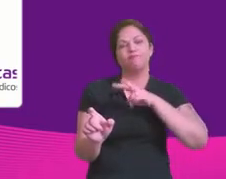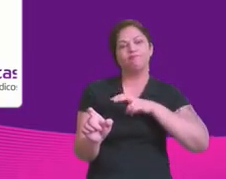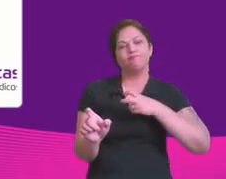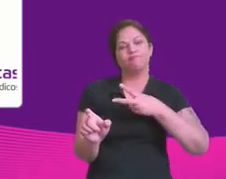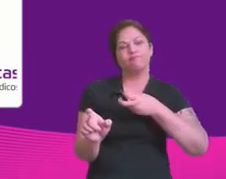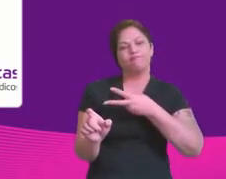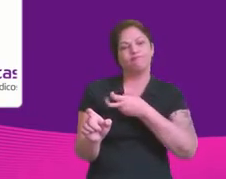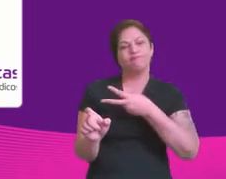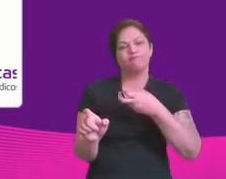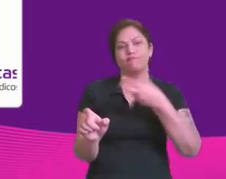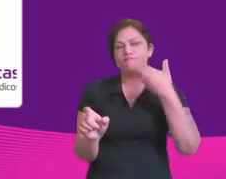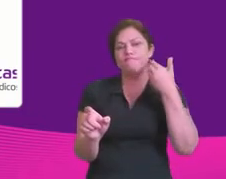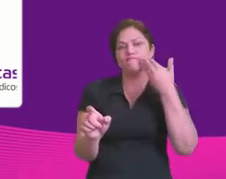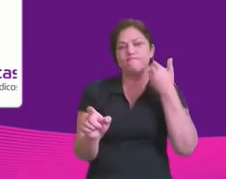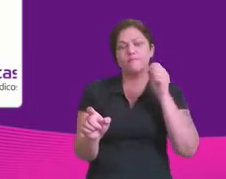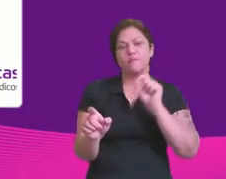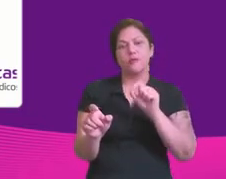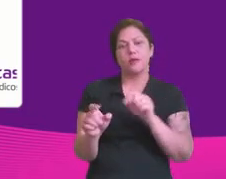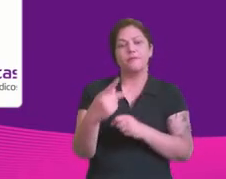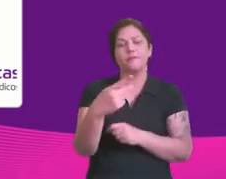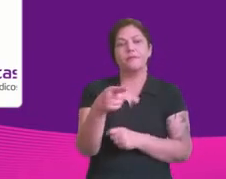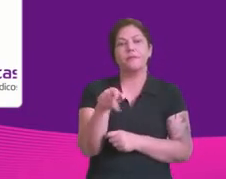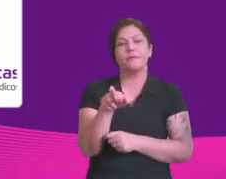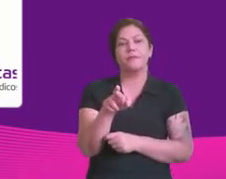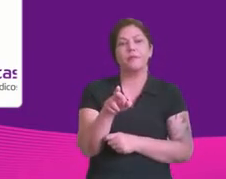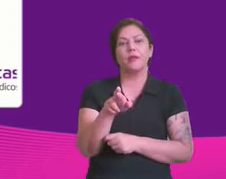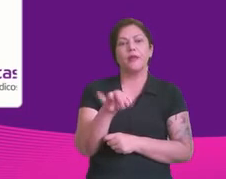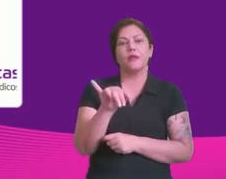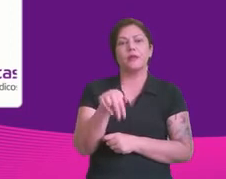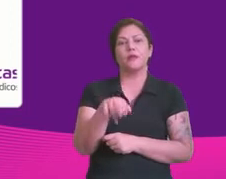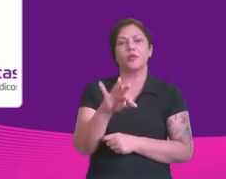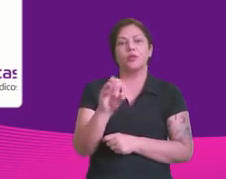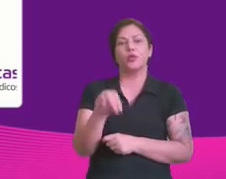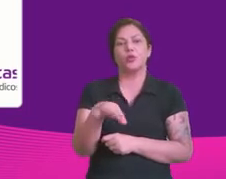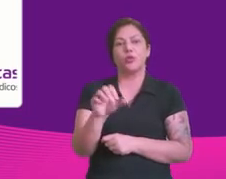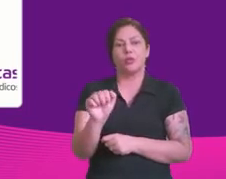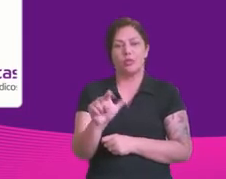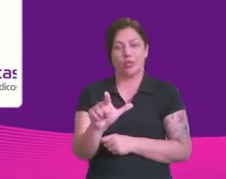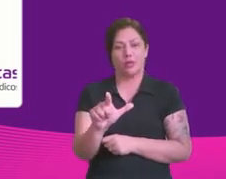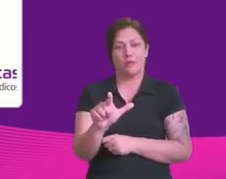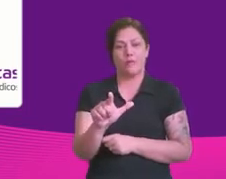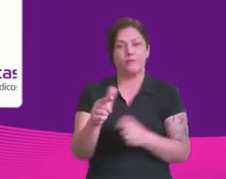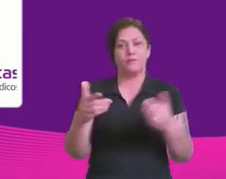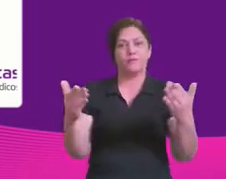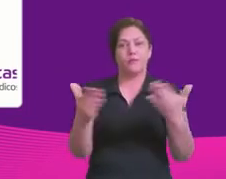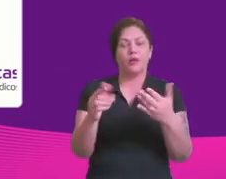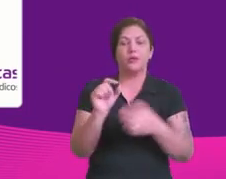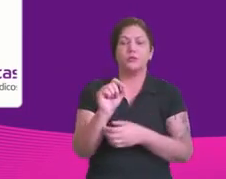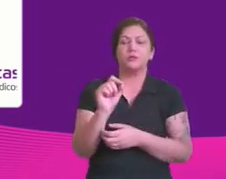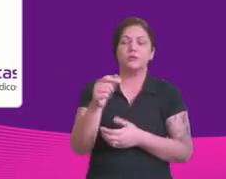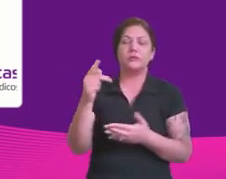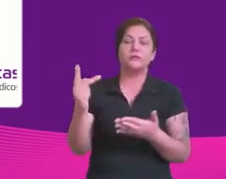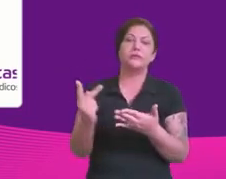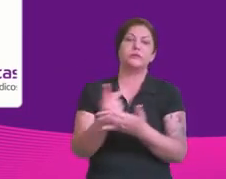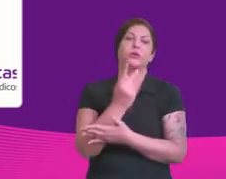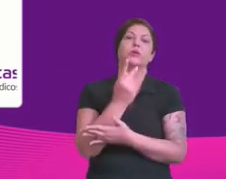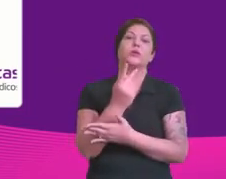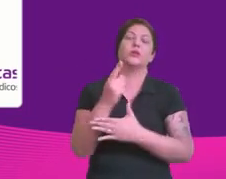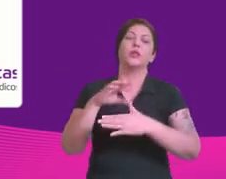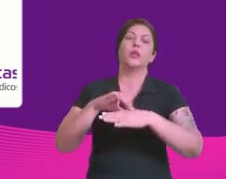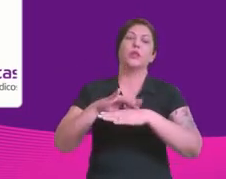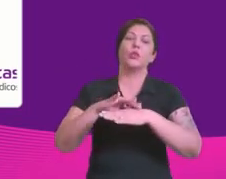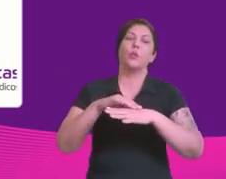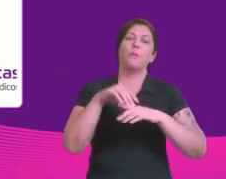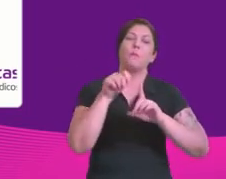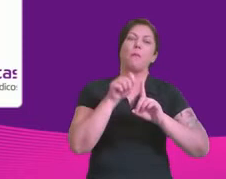avaliação peritoneal. Então, temos 6 meses aí desde a recorrência de doença, 4 meses